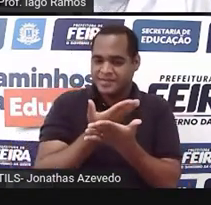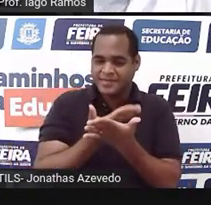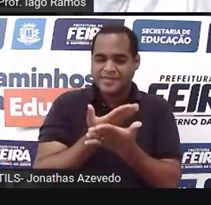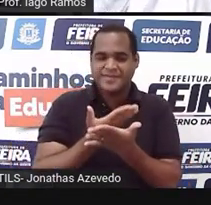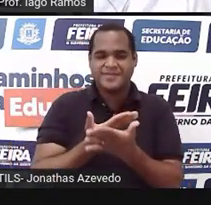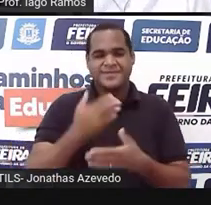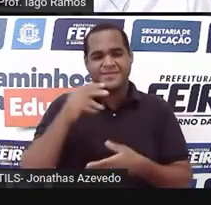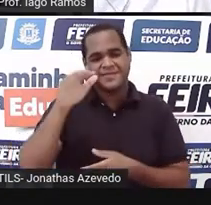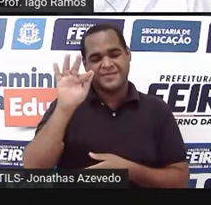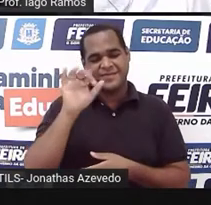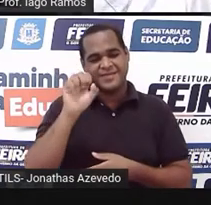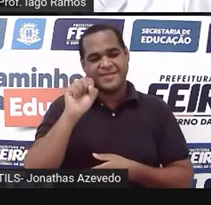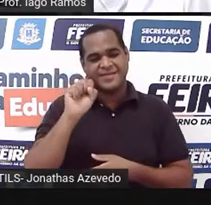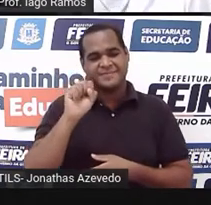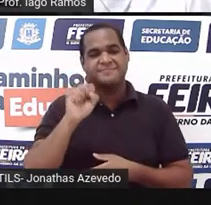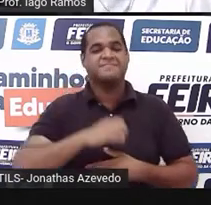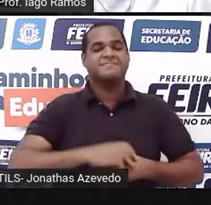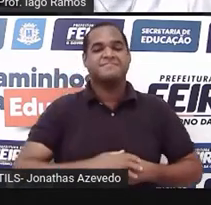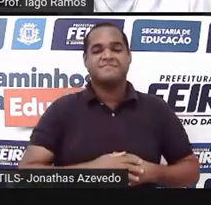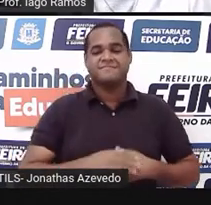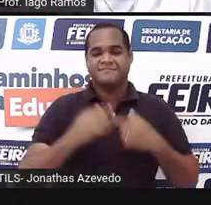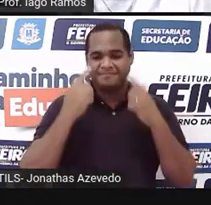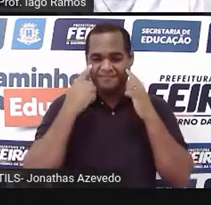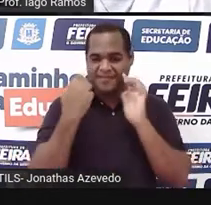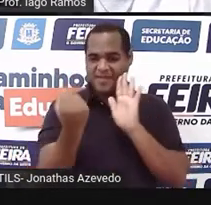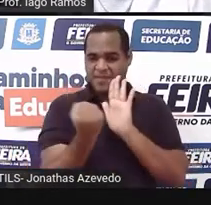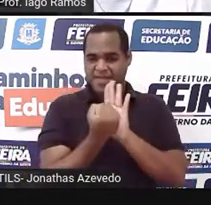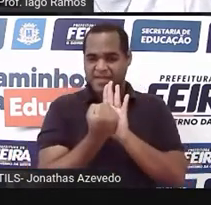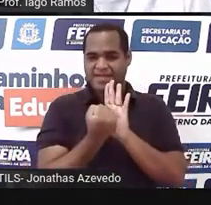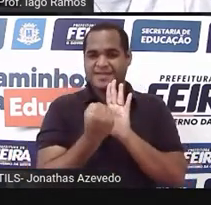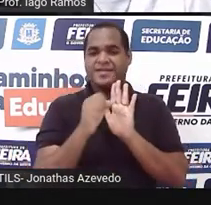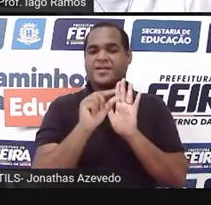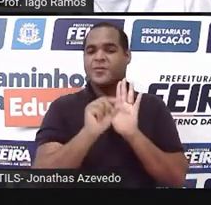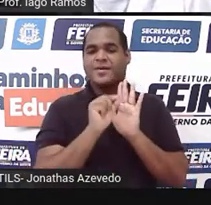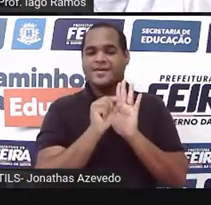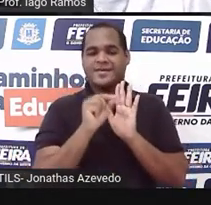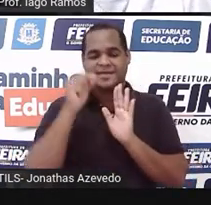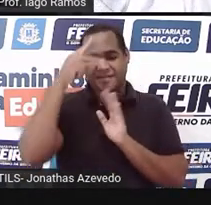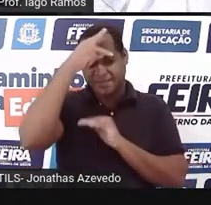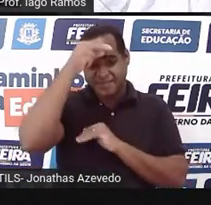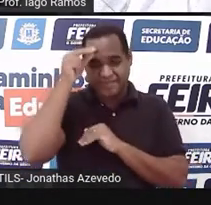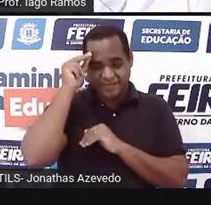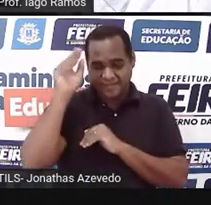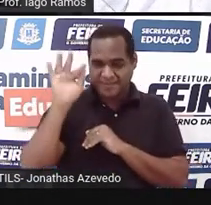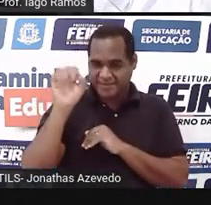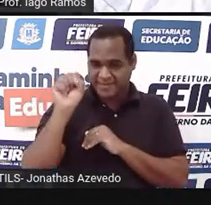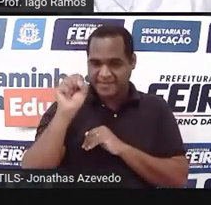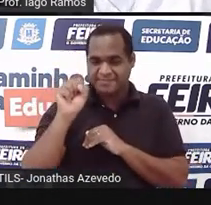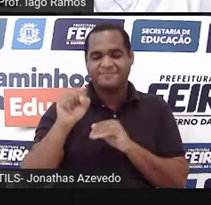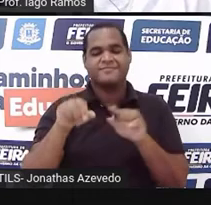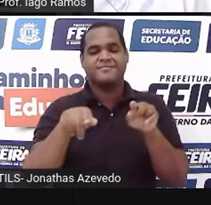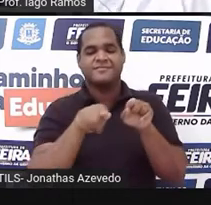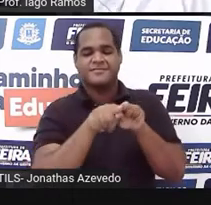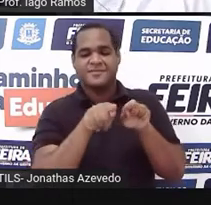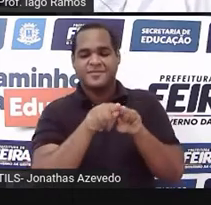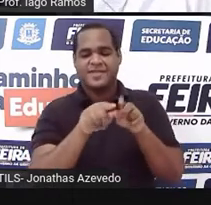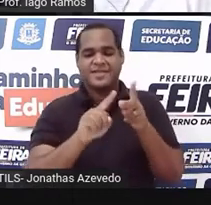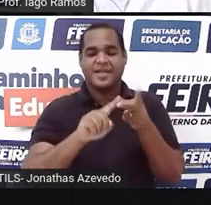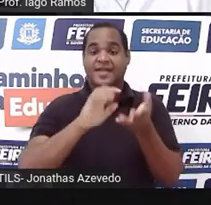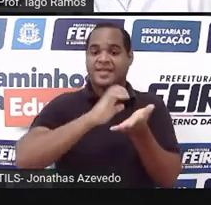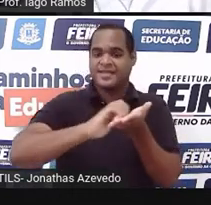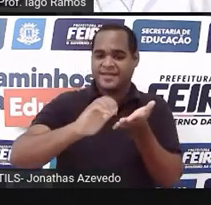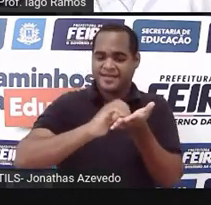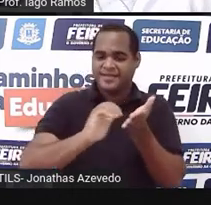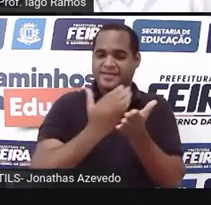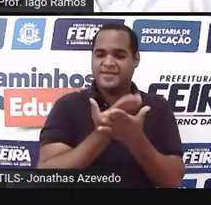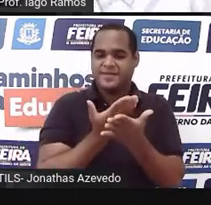Municipal de Educação de Feira de Santana que tem as logomarcas da Prefeitura Municipal de Feira de Santana a própria Secretaria